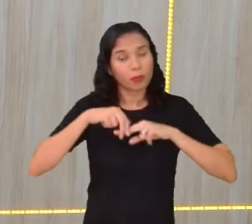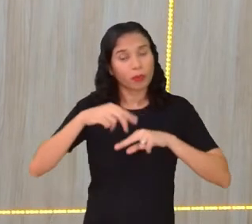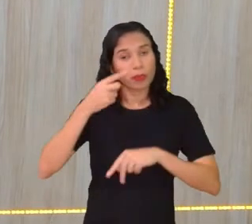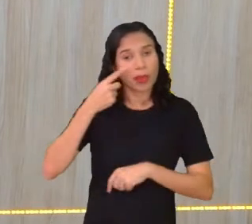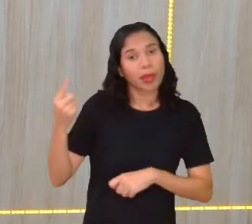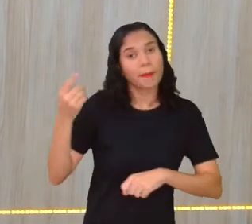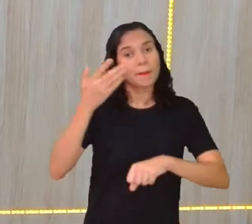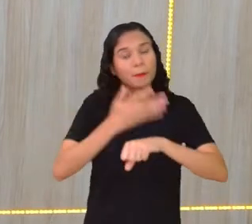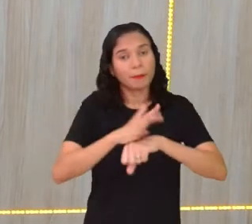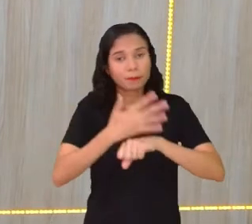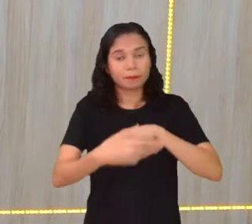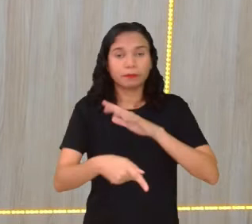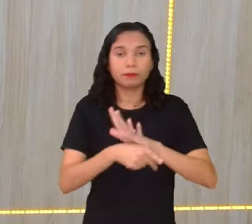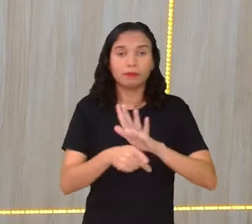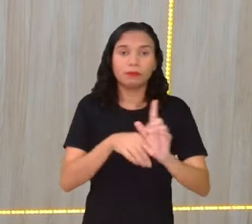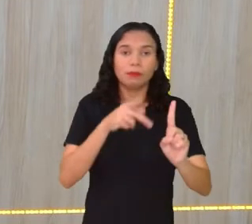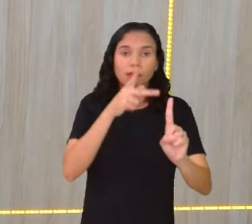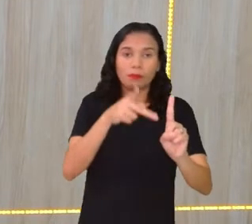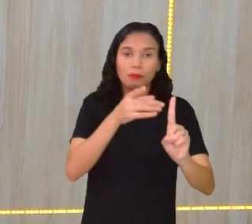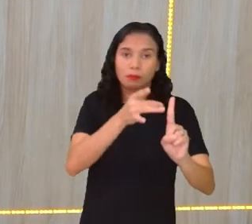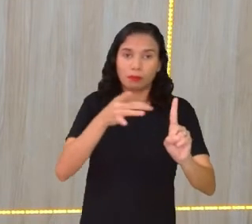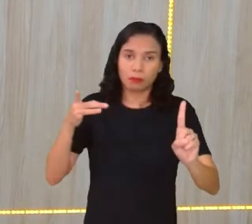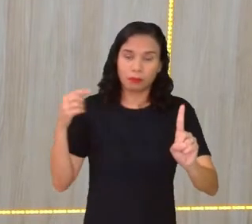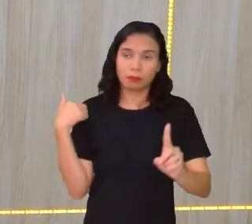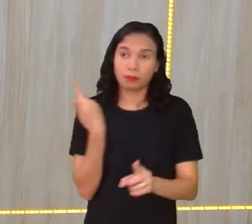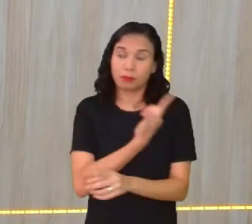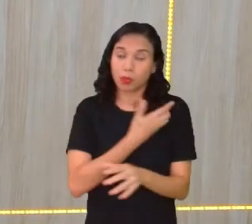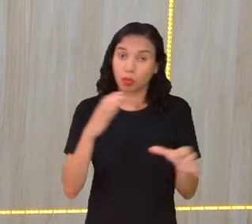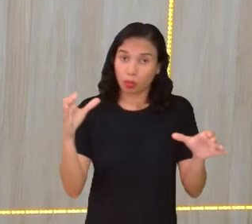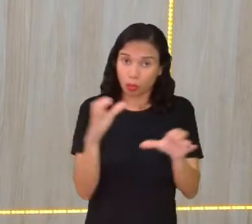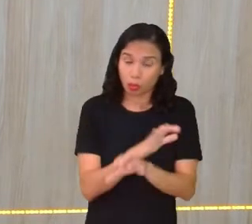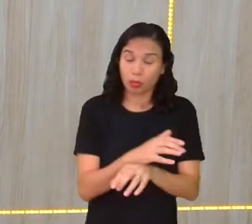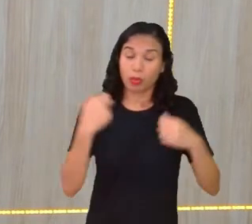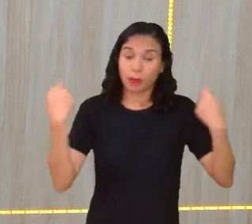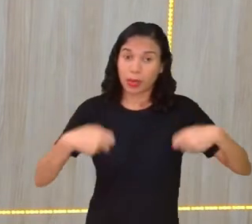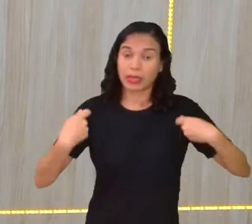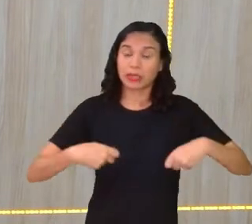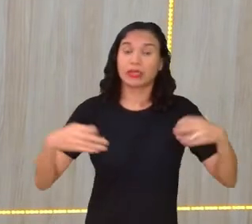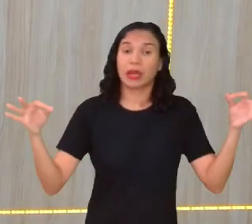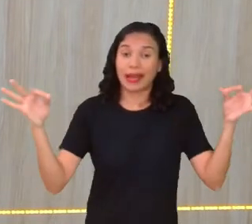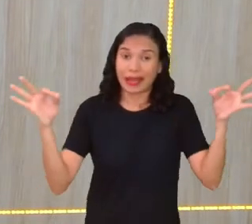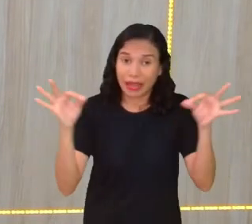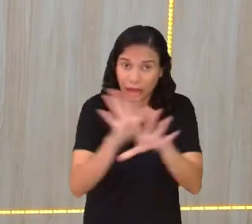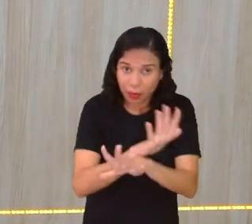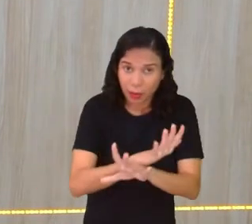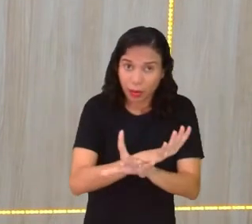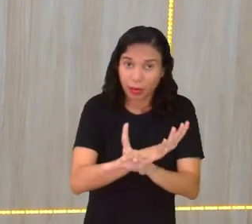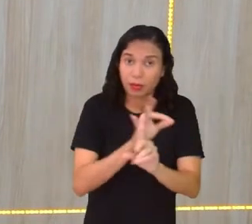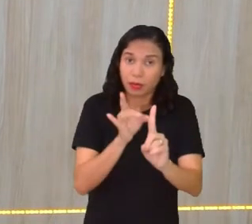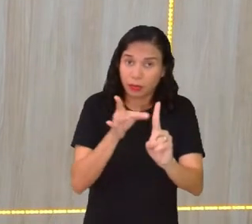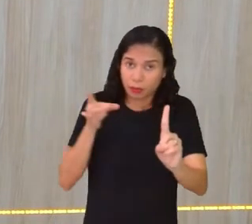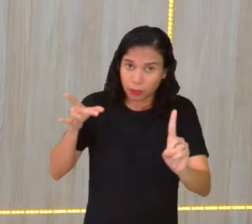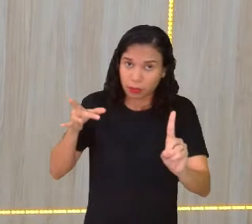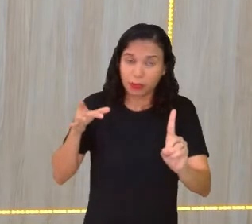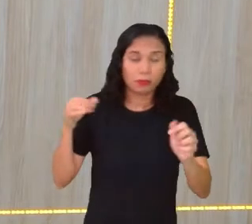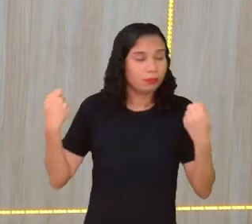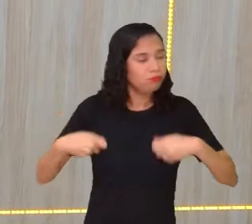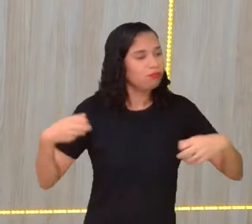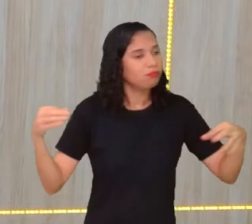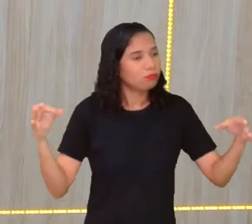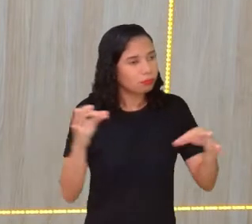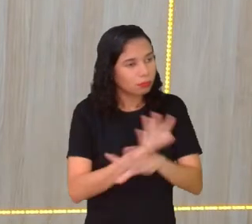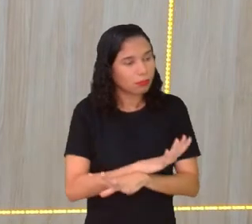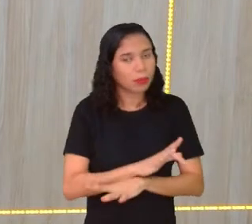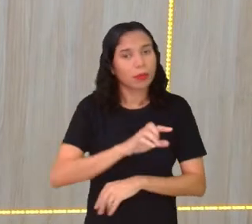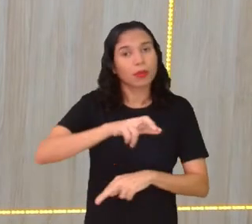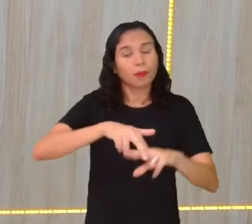essa prática da xenofobia, a gente encerra dizendo, ela tem que ser combatida, né, porque além de não ser uma